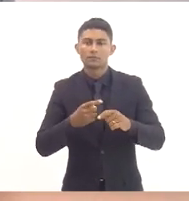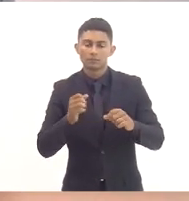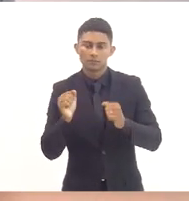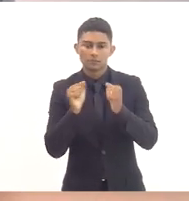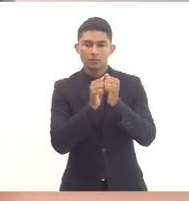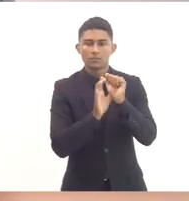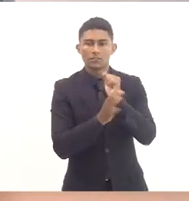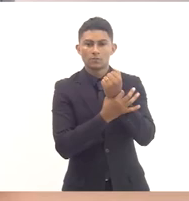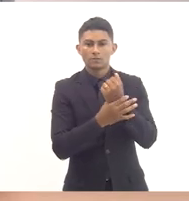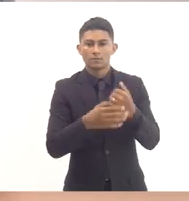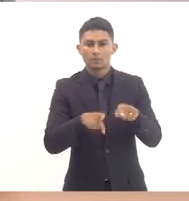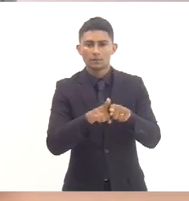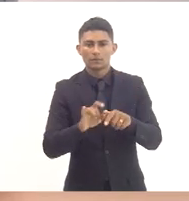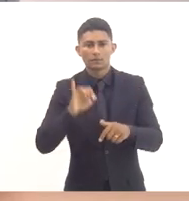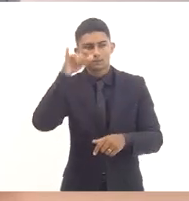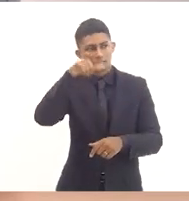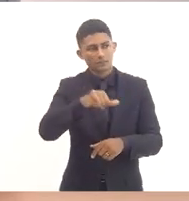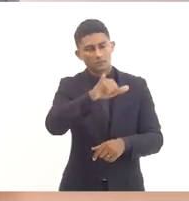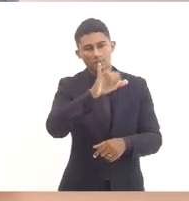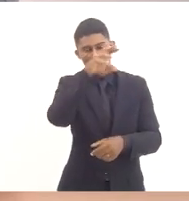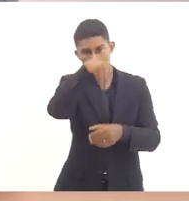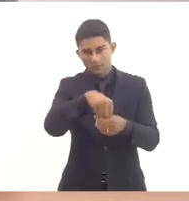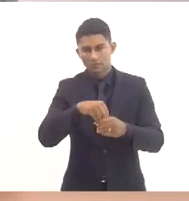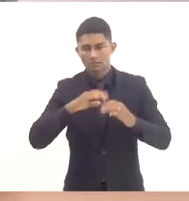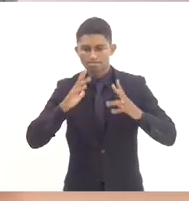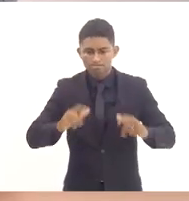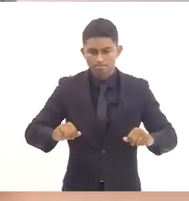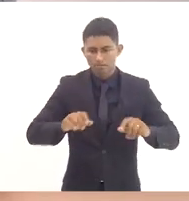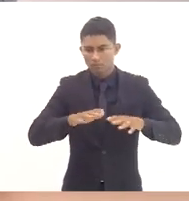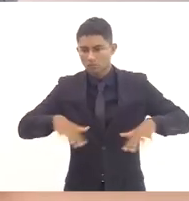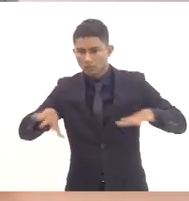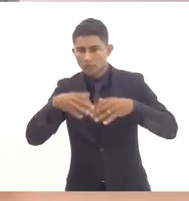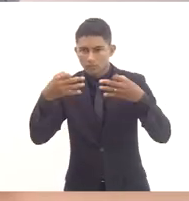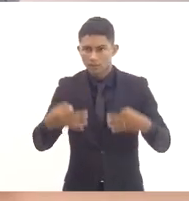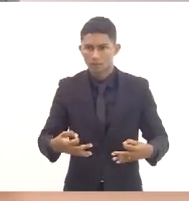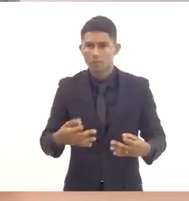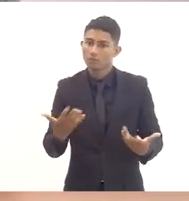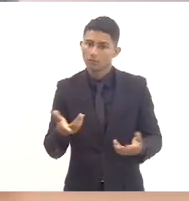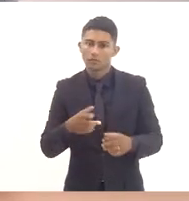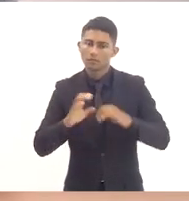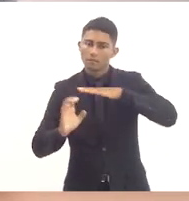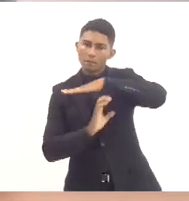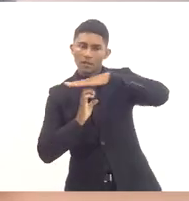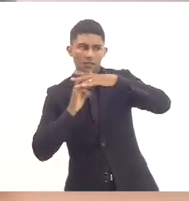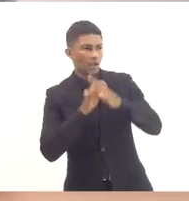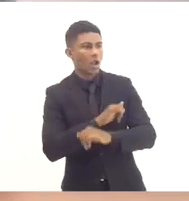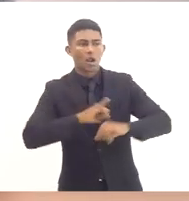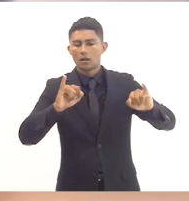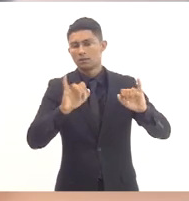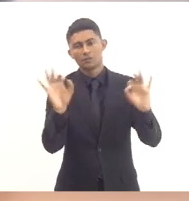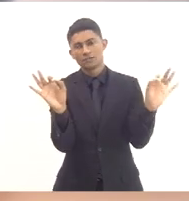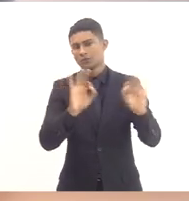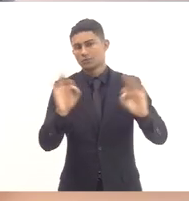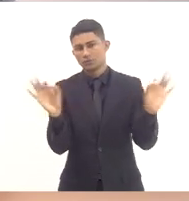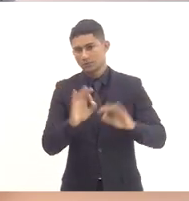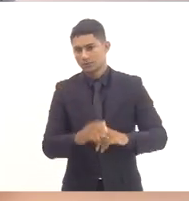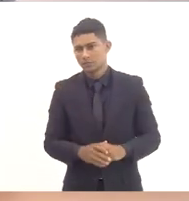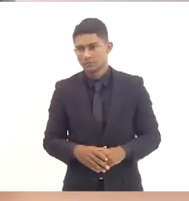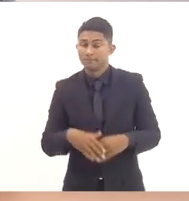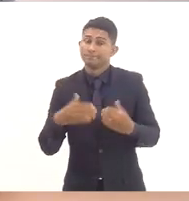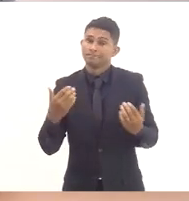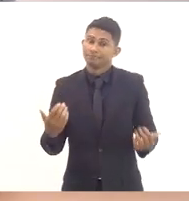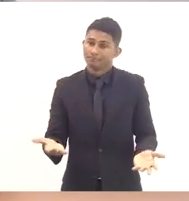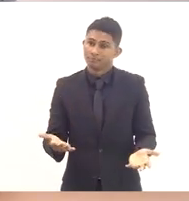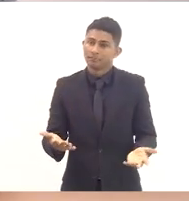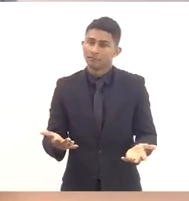e osso Gene pessoal dele aeronave eles obviamente que as companhias aéreas não divulgam isso mesmo e uma coisa